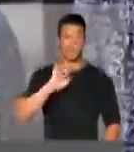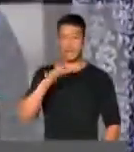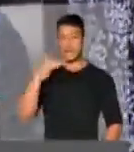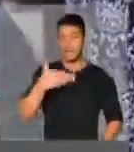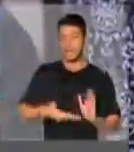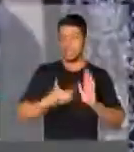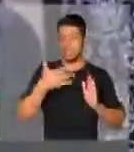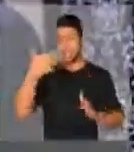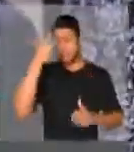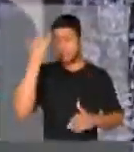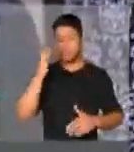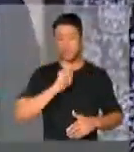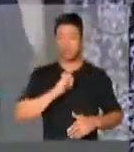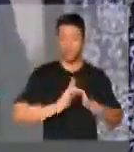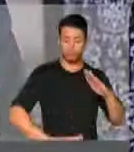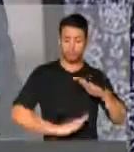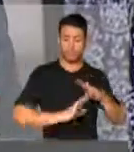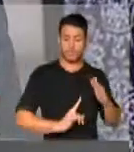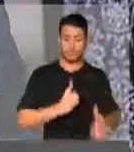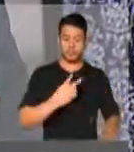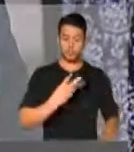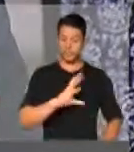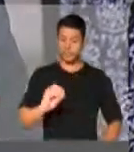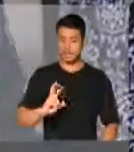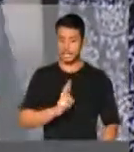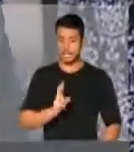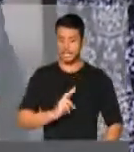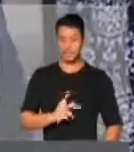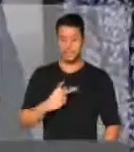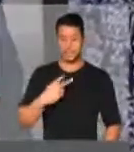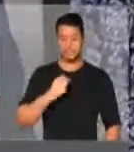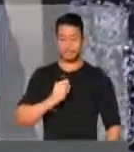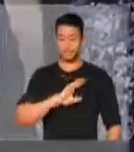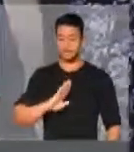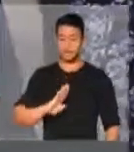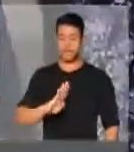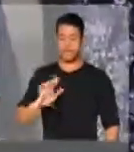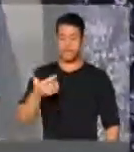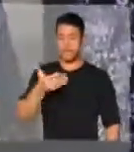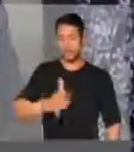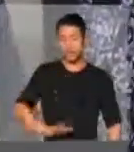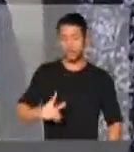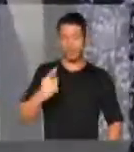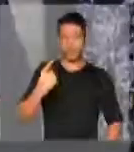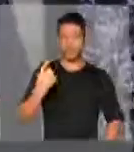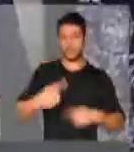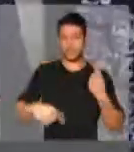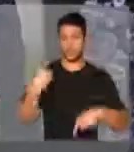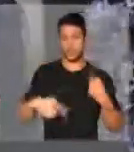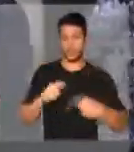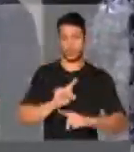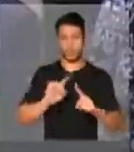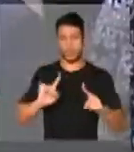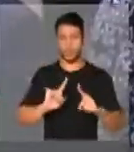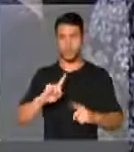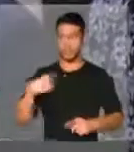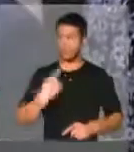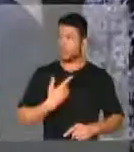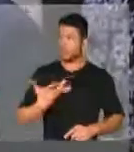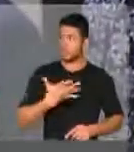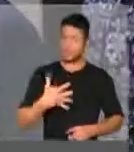até R$1.300. O PSB não quer o caos. Nós queremos justiça social. Por